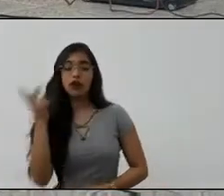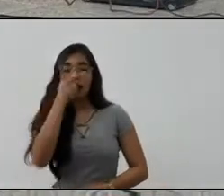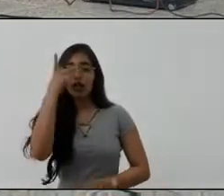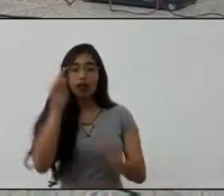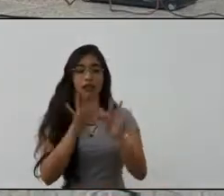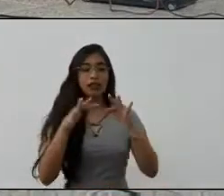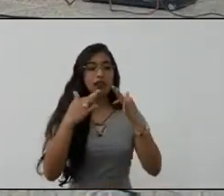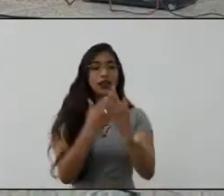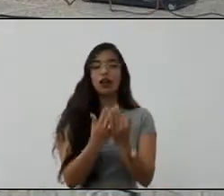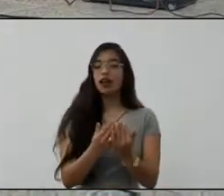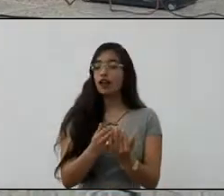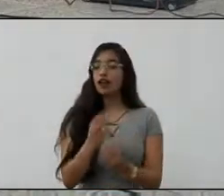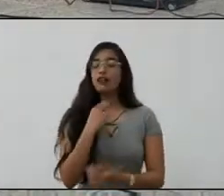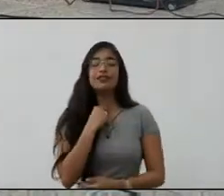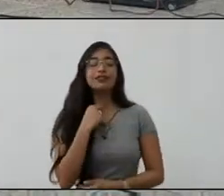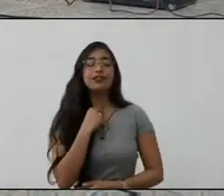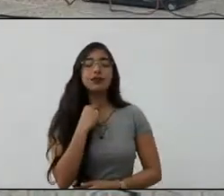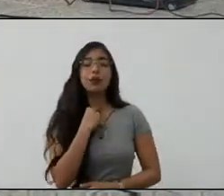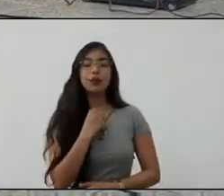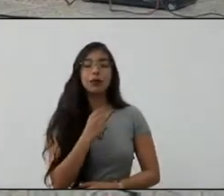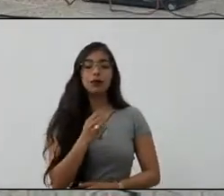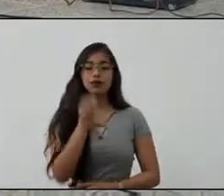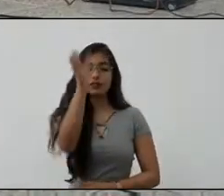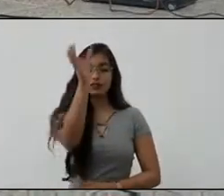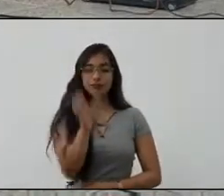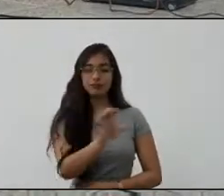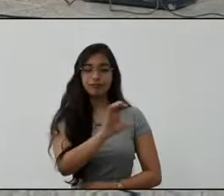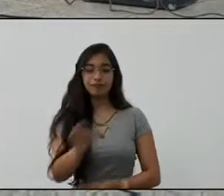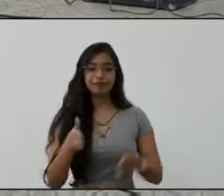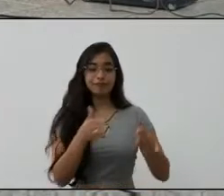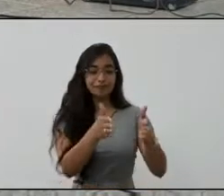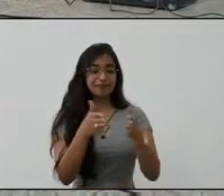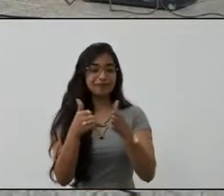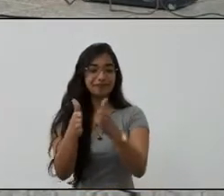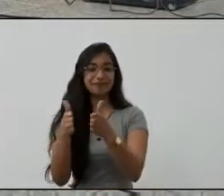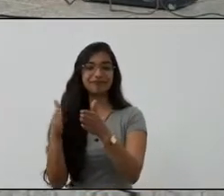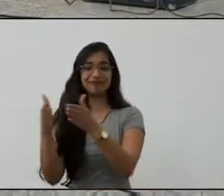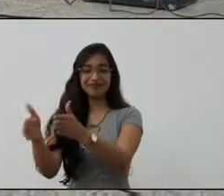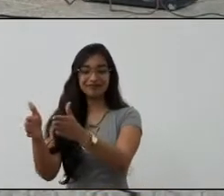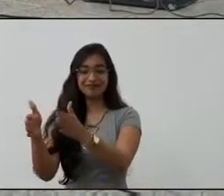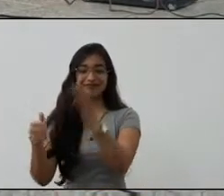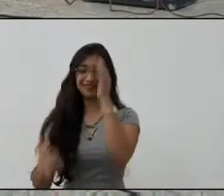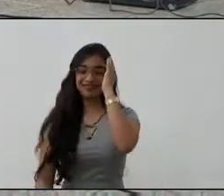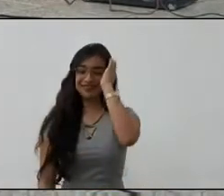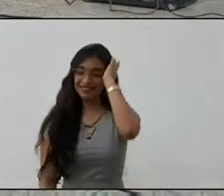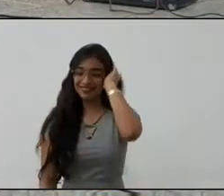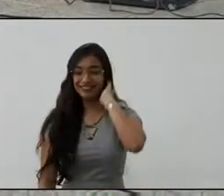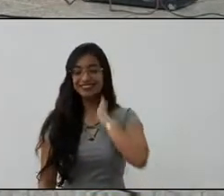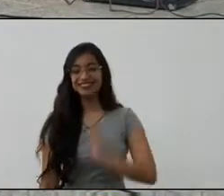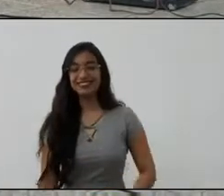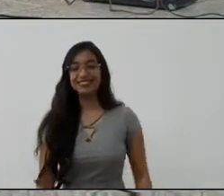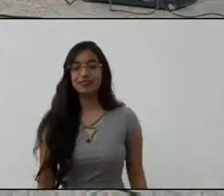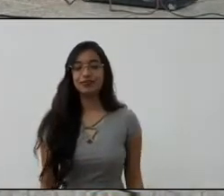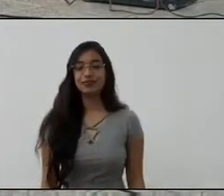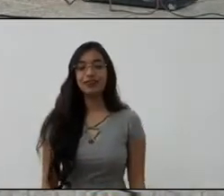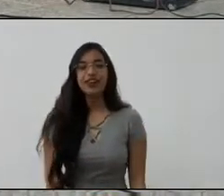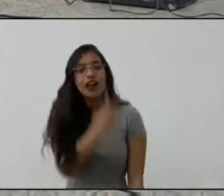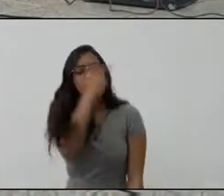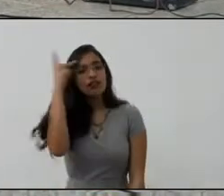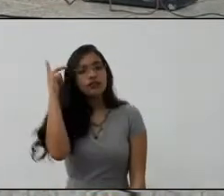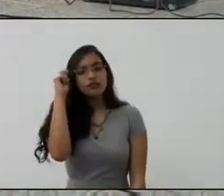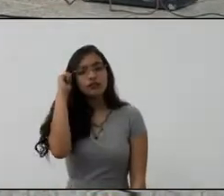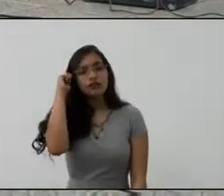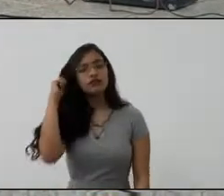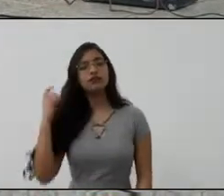Os filhos morrem e os pais não podem chorá-los perto do esquife. E as pessoas estão